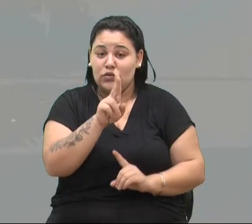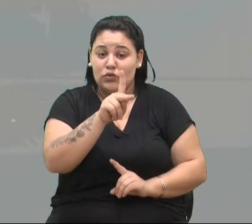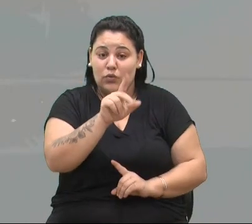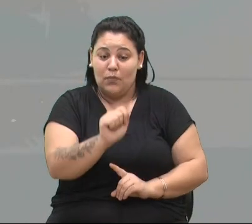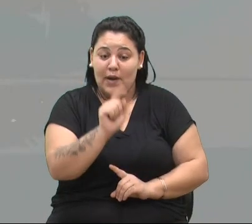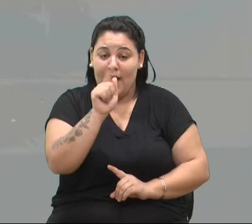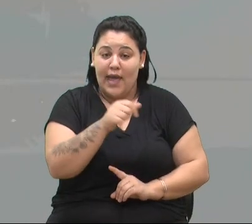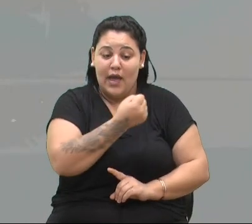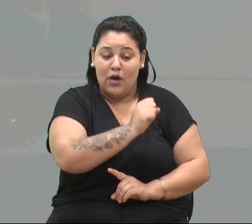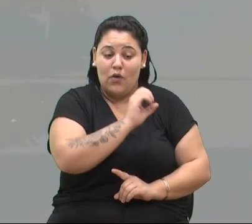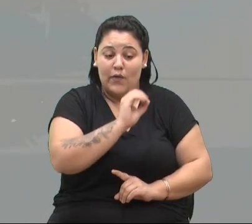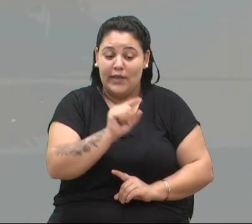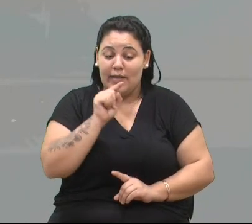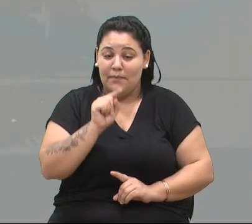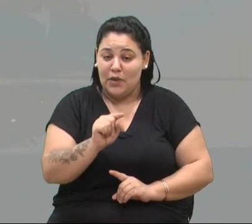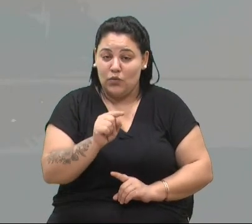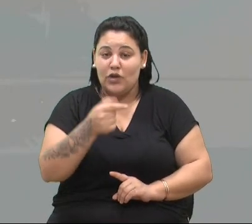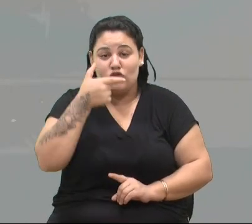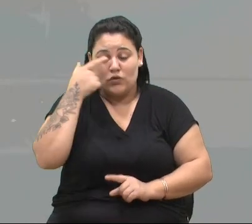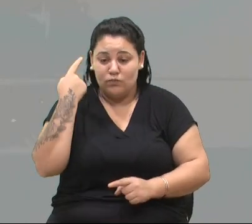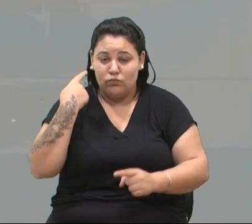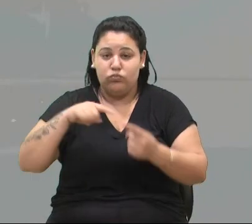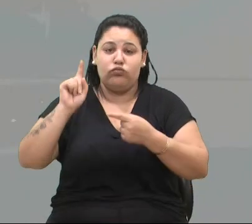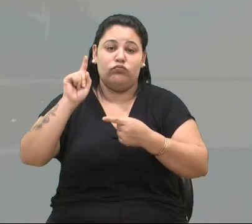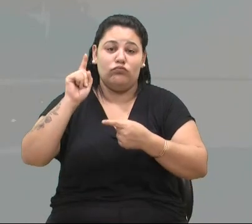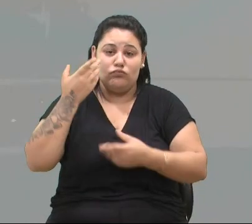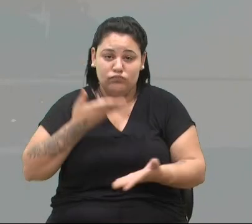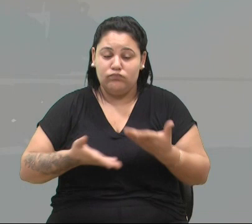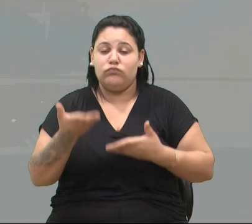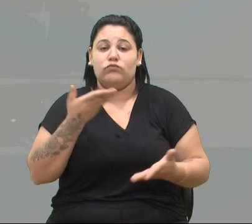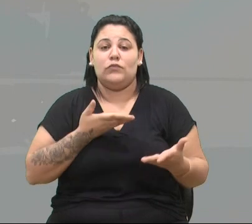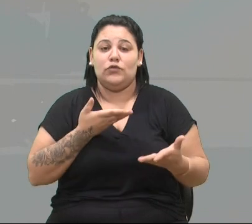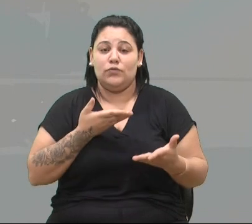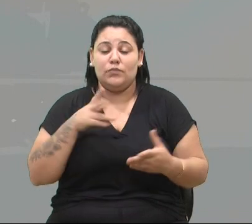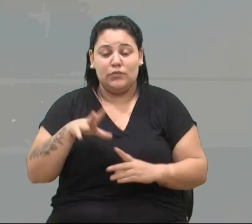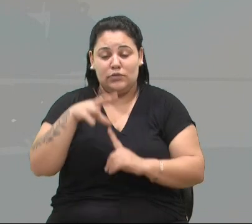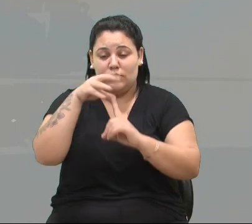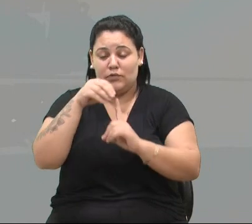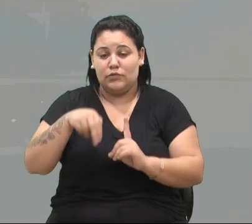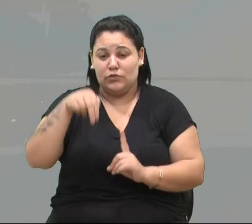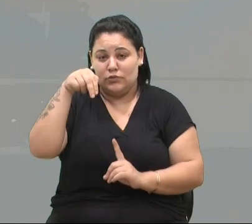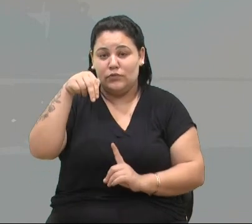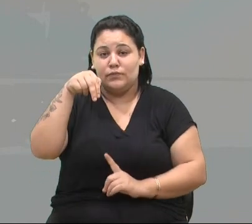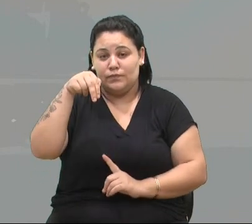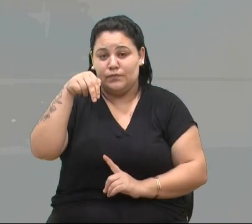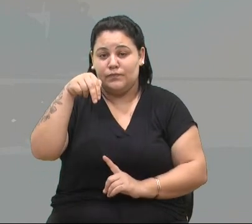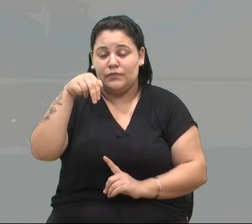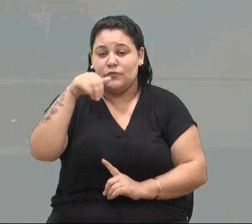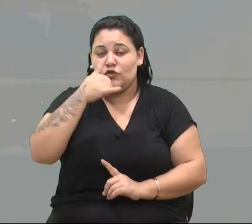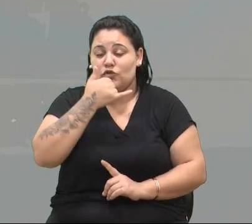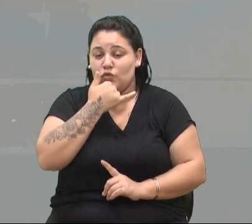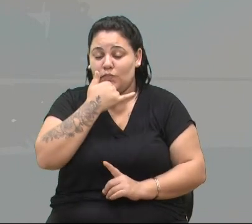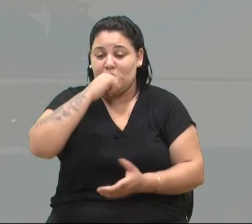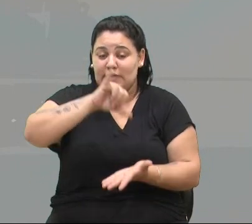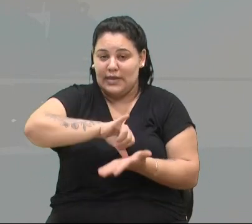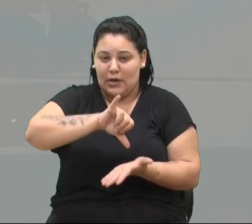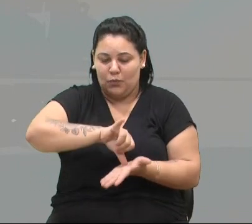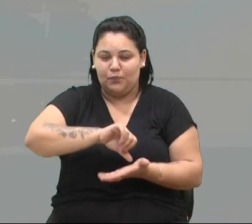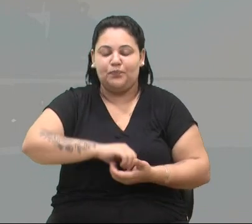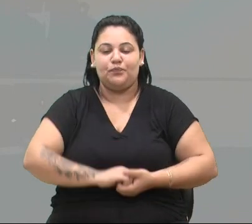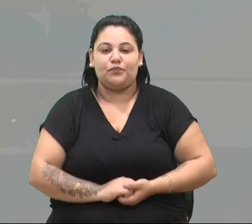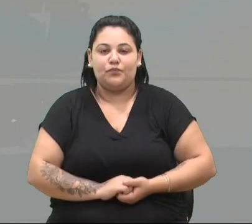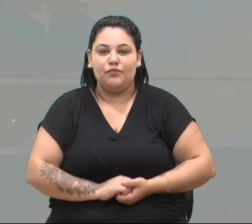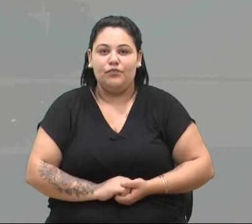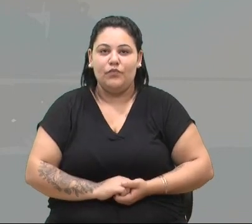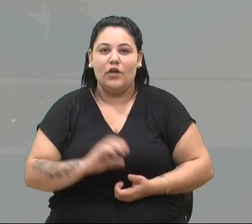atendimentos e a gente superou aí a UPA Central, principalmente. E os atendimentos de urgência realizados pelo SAMU, 128 mil.